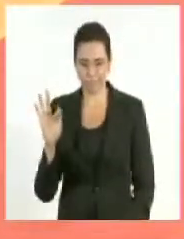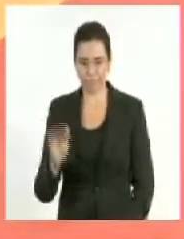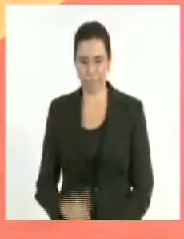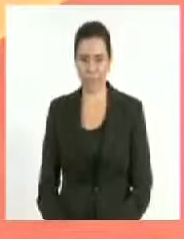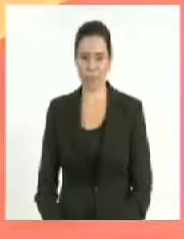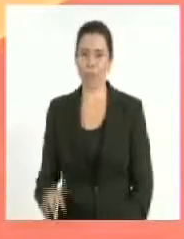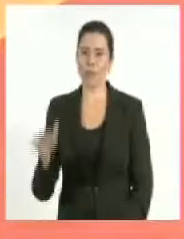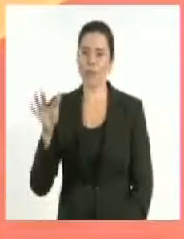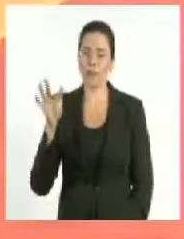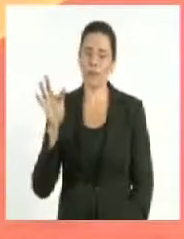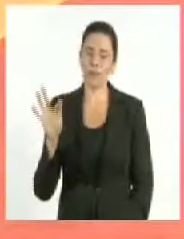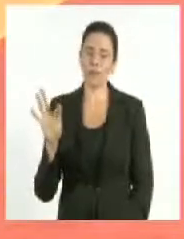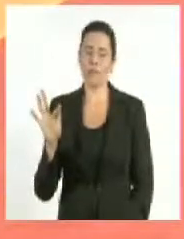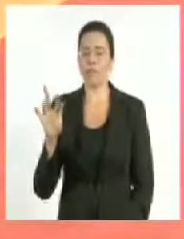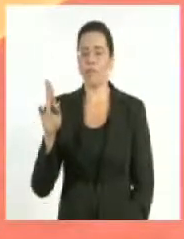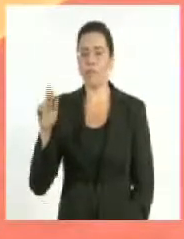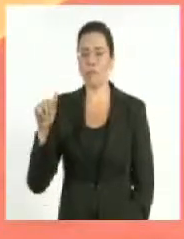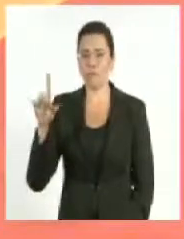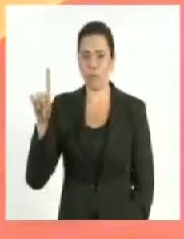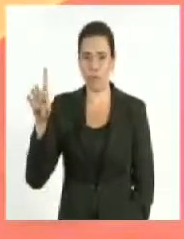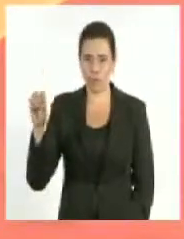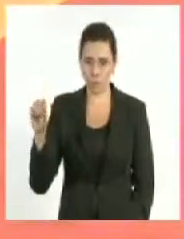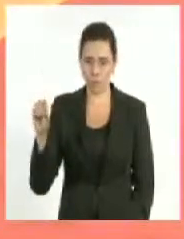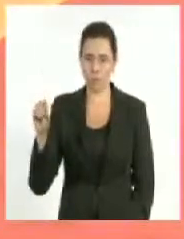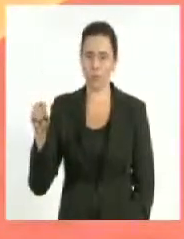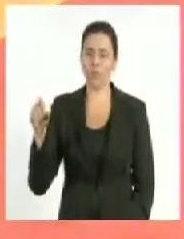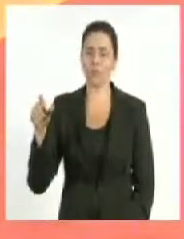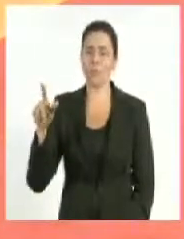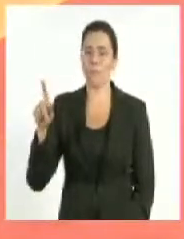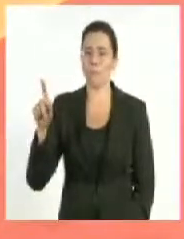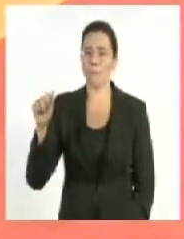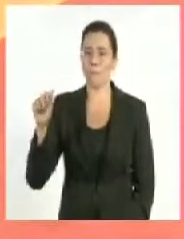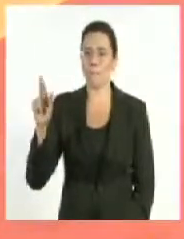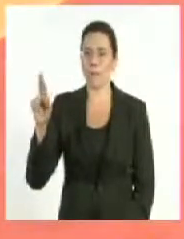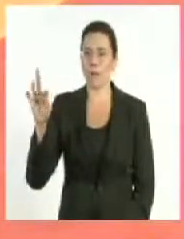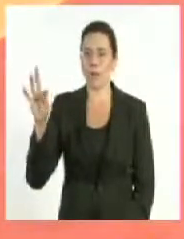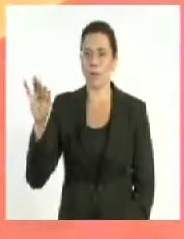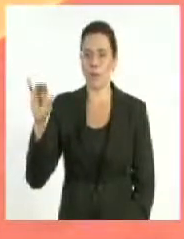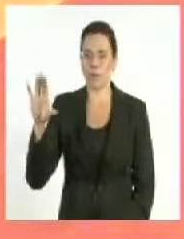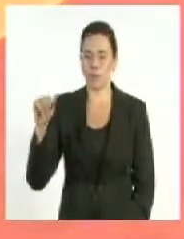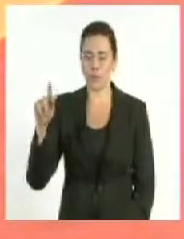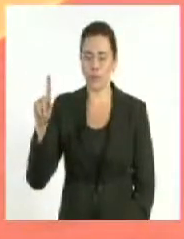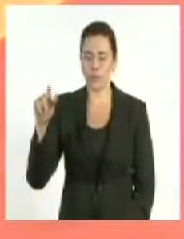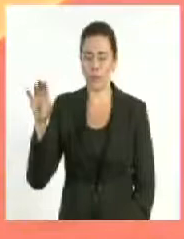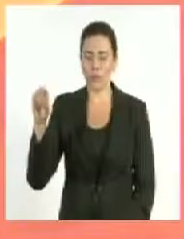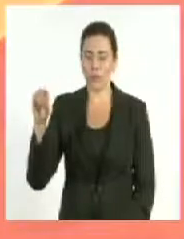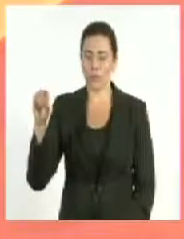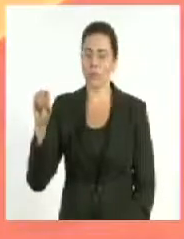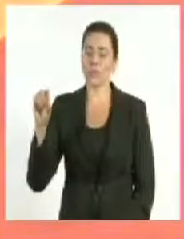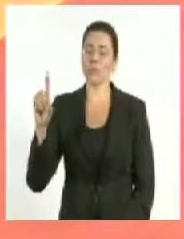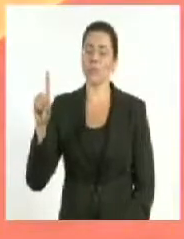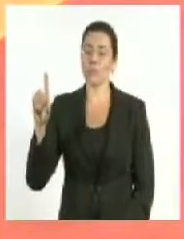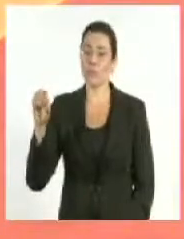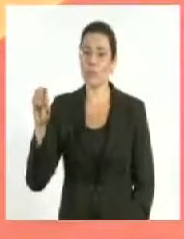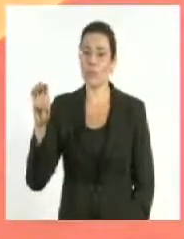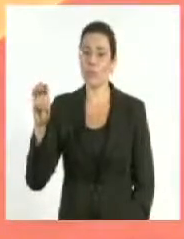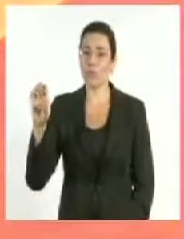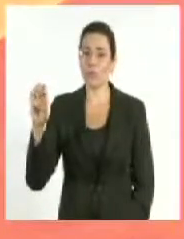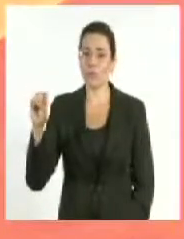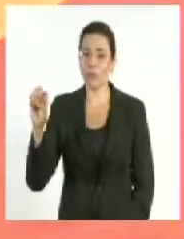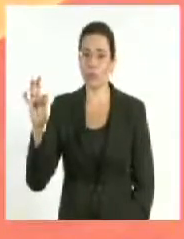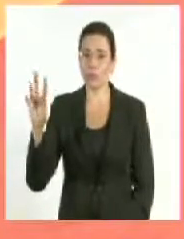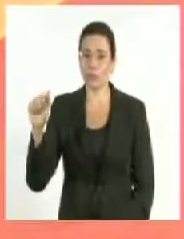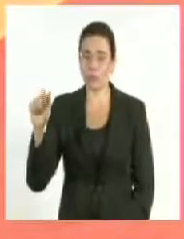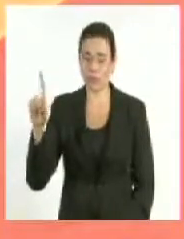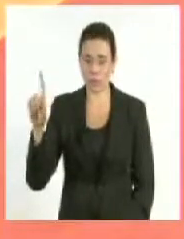Fundo de Participação do Município, da própria Bolsa Família, que são compensações sociais. São recursos que são